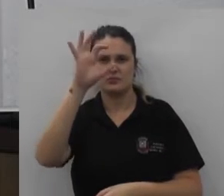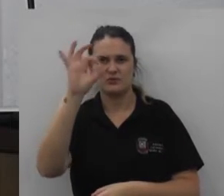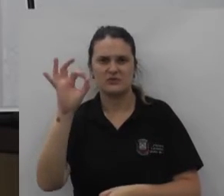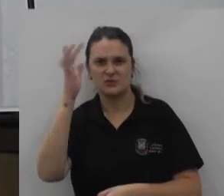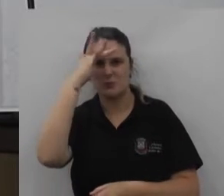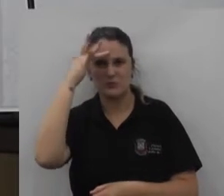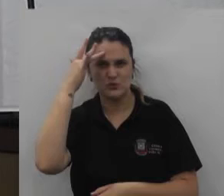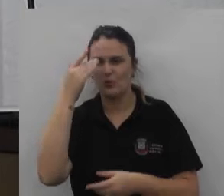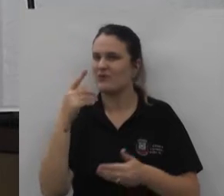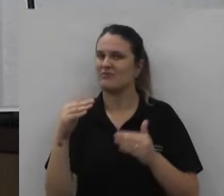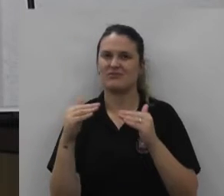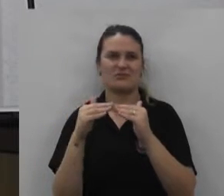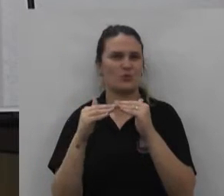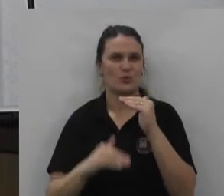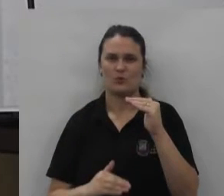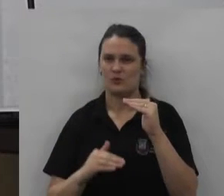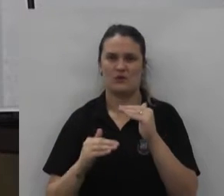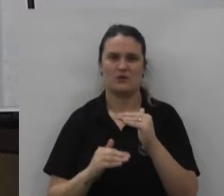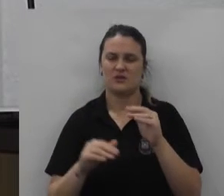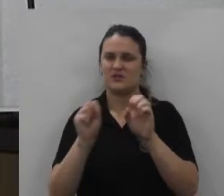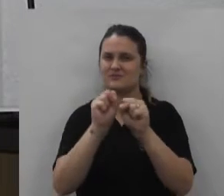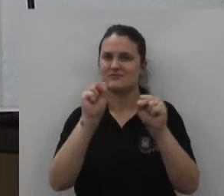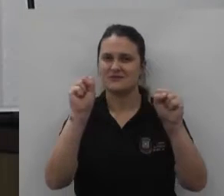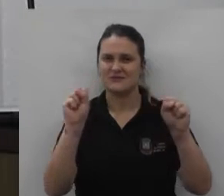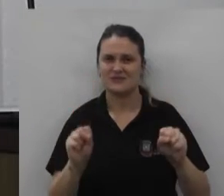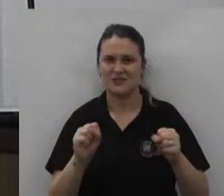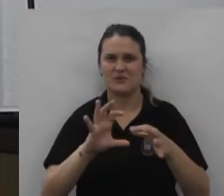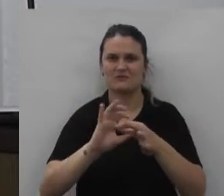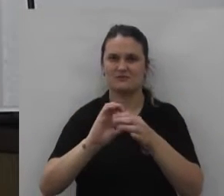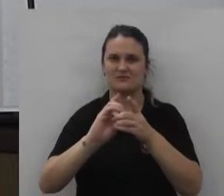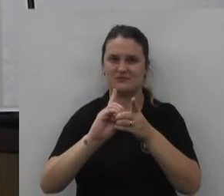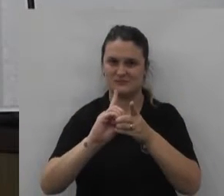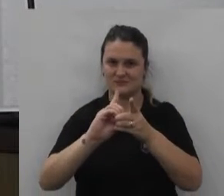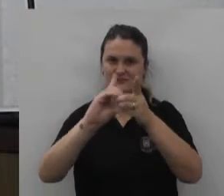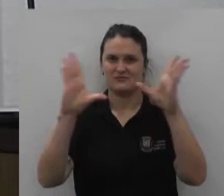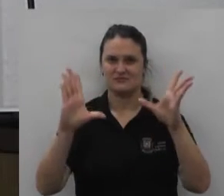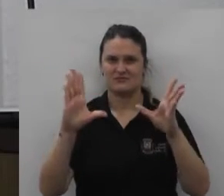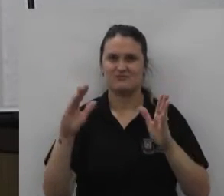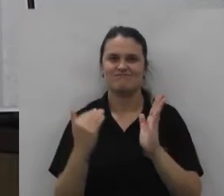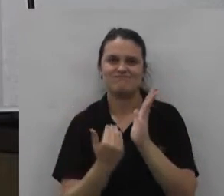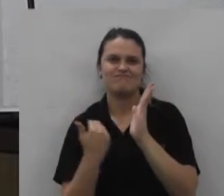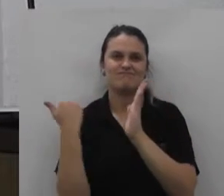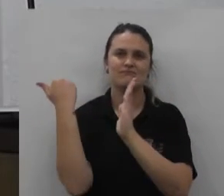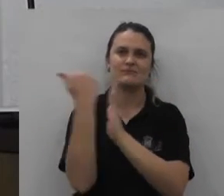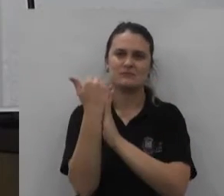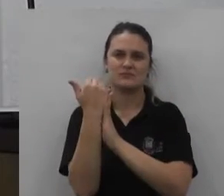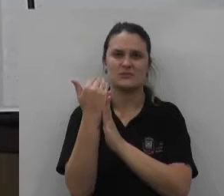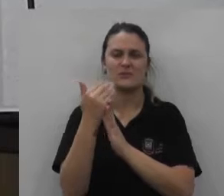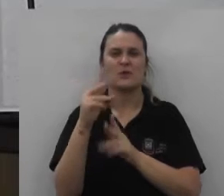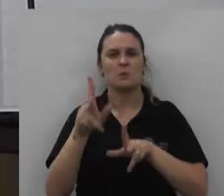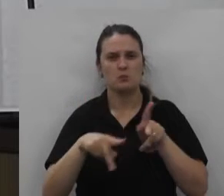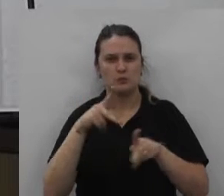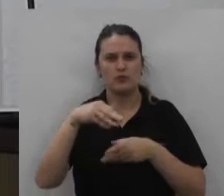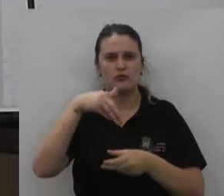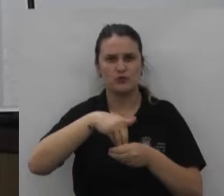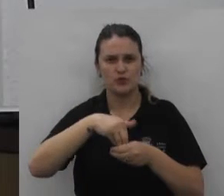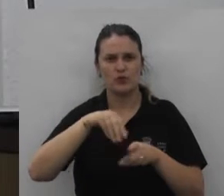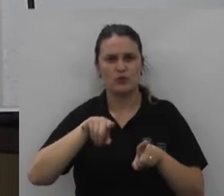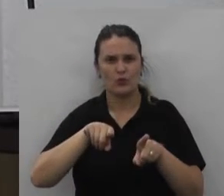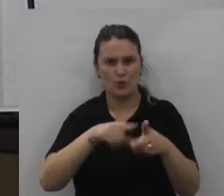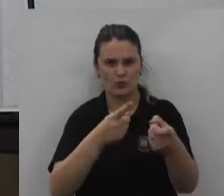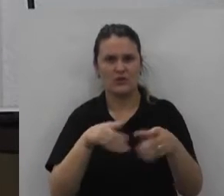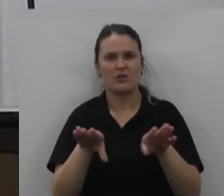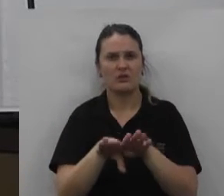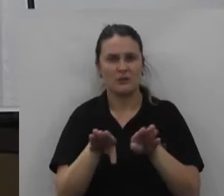das pessoas não concordaram e o sistema democrático prevaleceu. O povo votou contra também